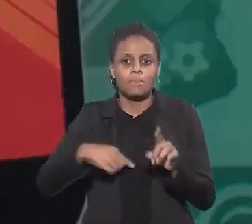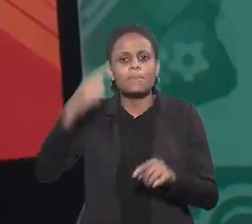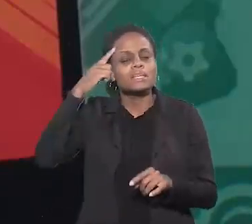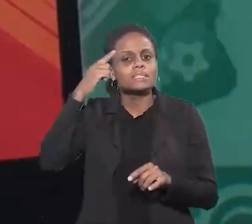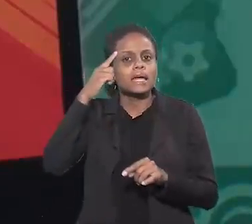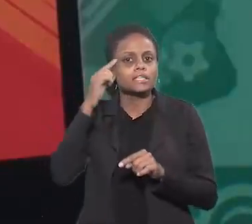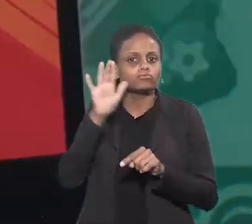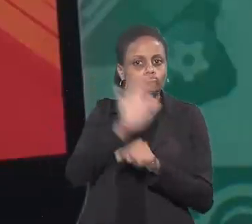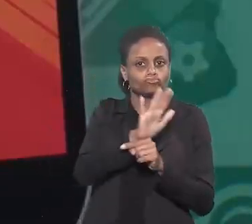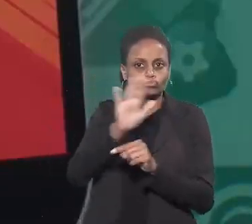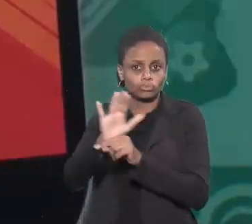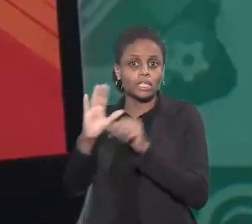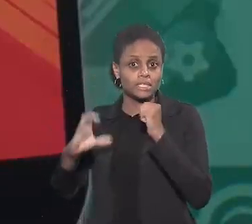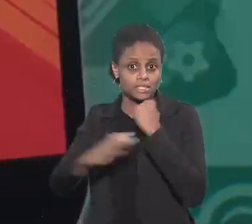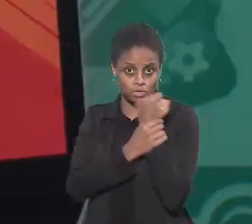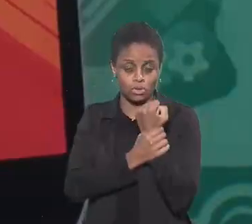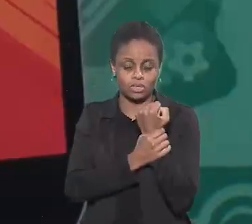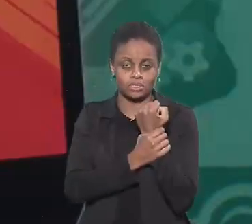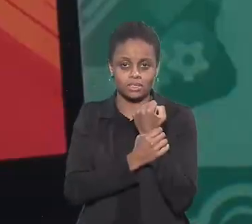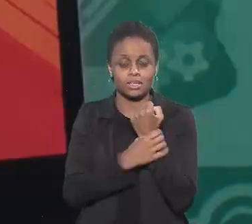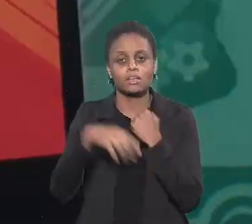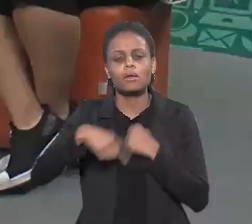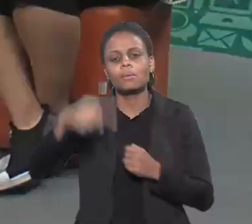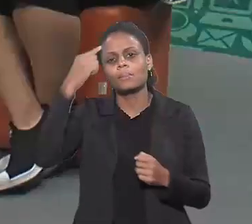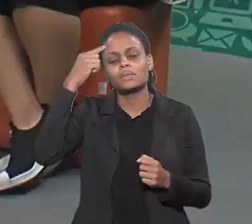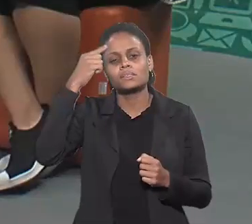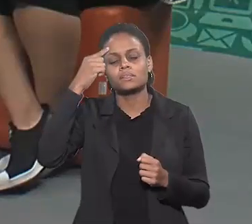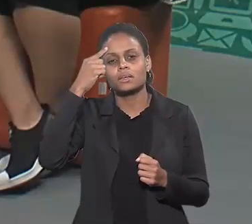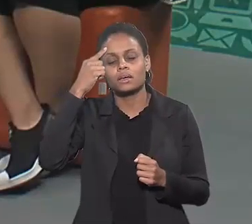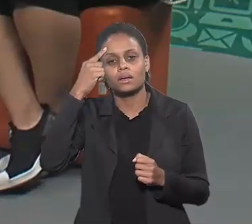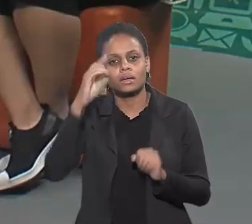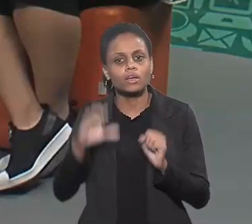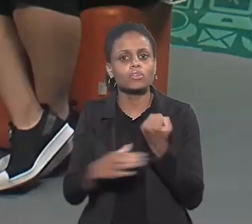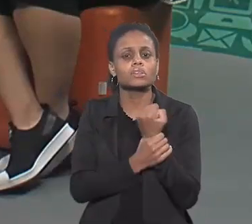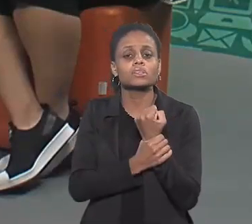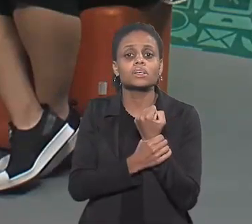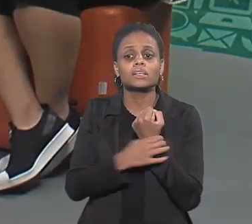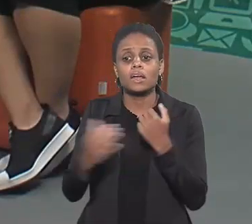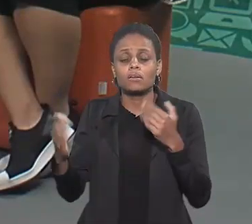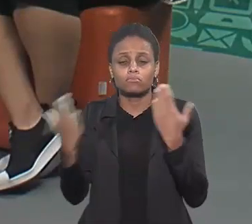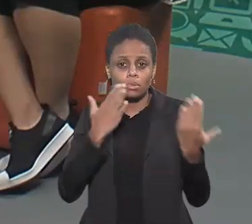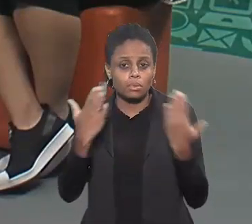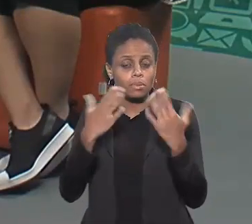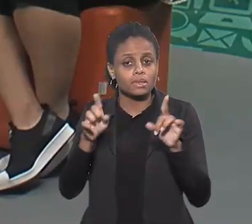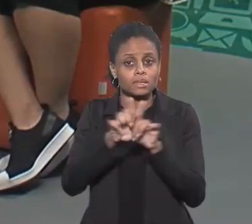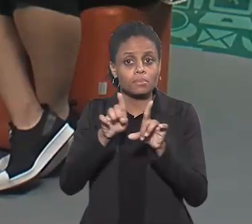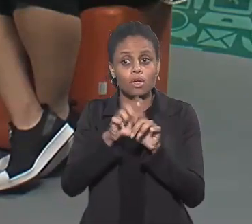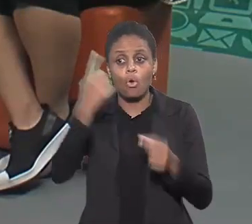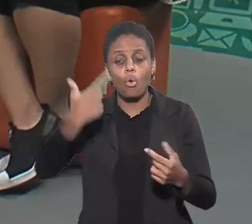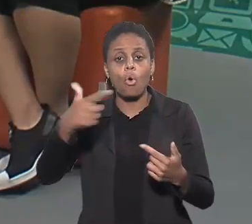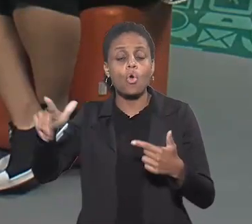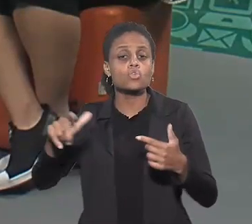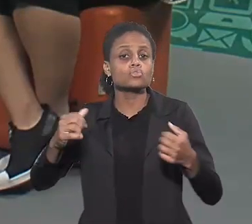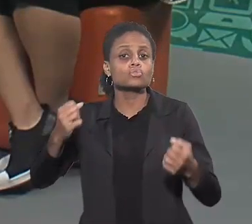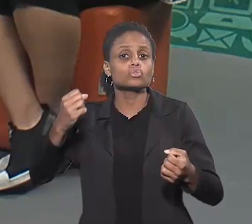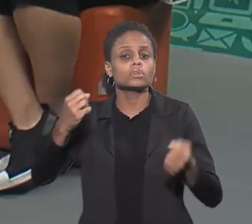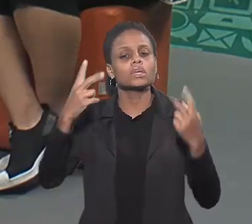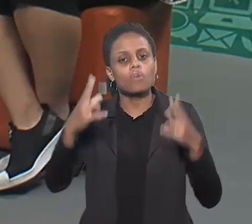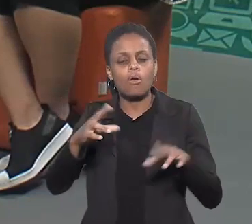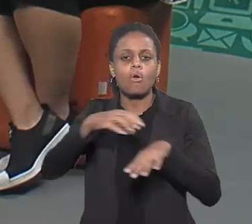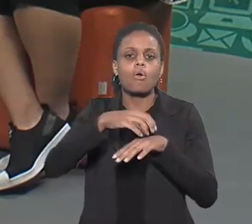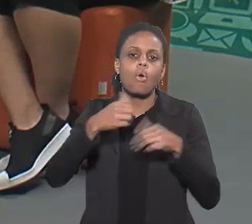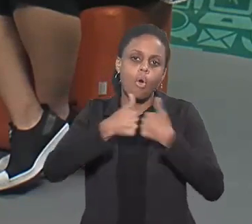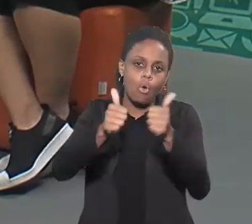pensar em segurança, primeiramente a gente tem que pensar em segurança relativa aos veículos motorizados maiores,